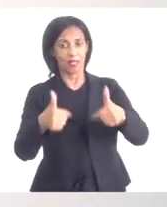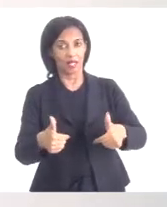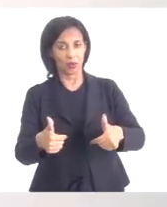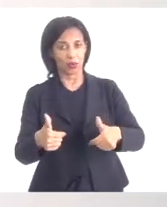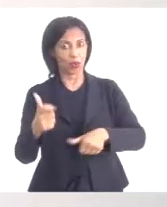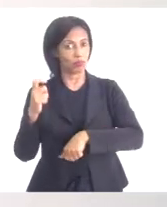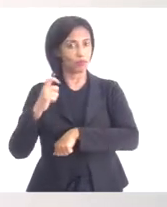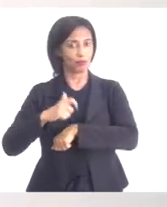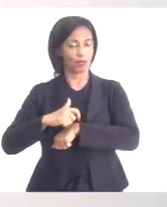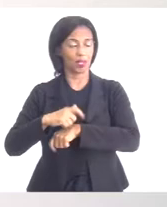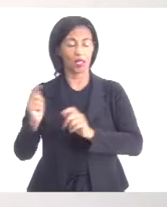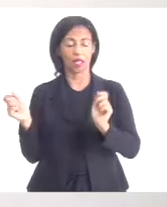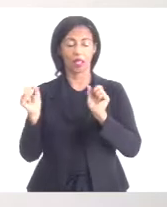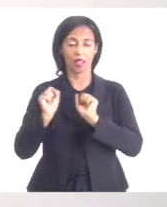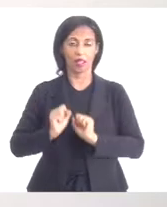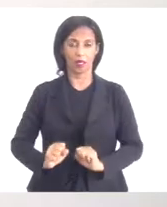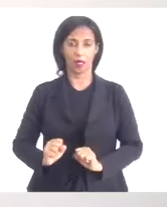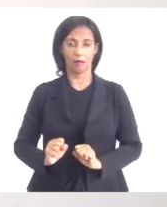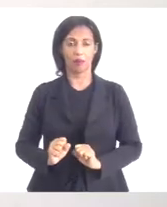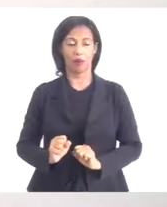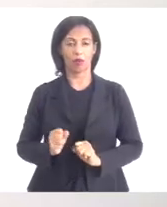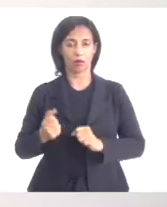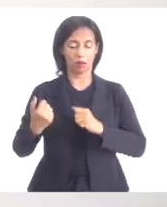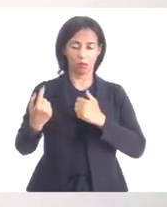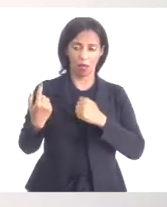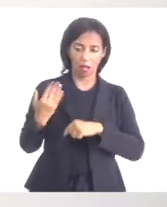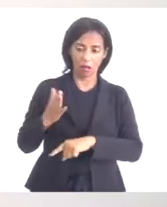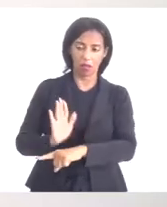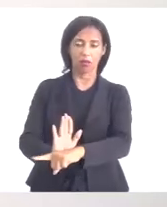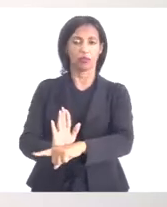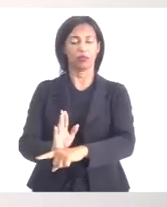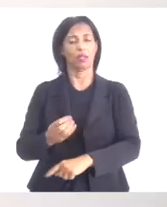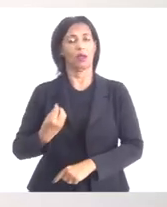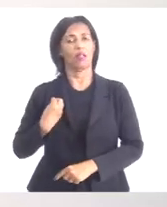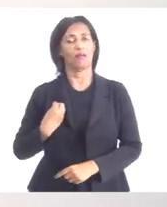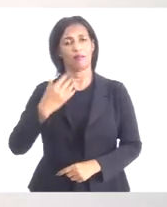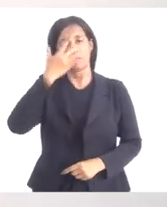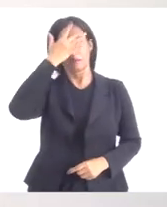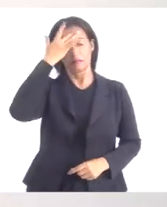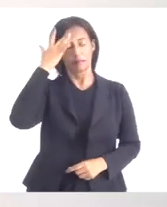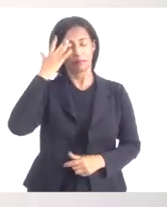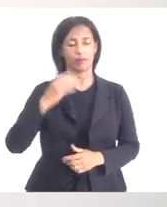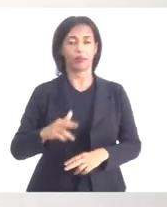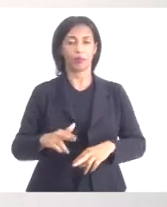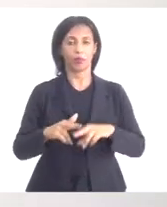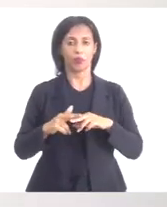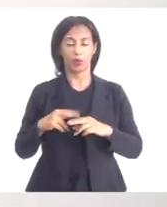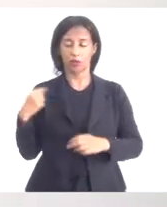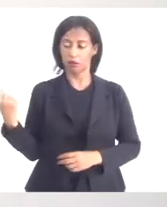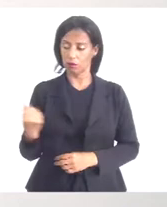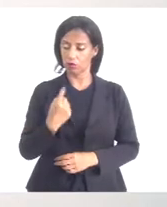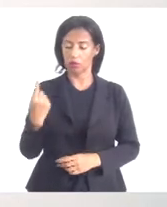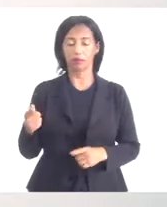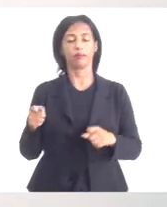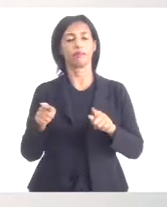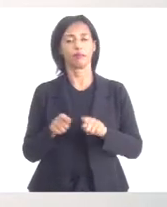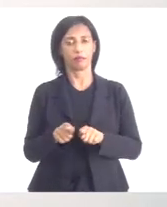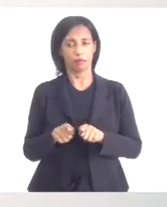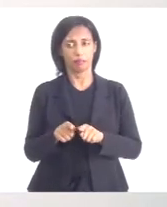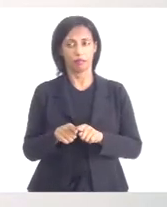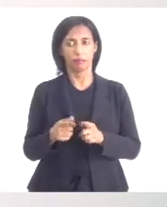imediatas que possam incidir verdadeiramente na vida dessas pessoas por é nós também